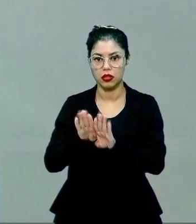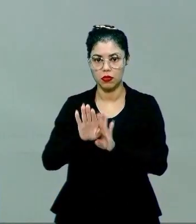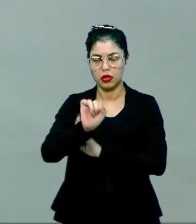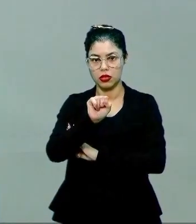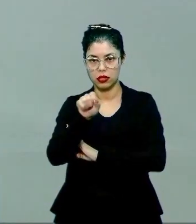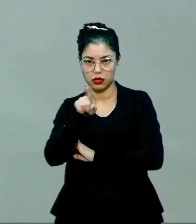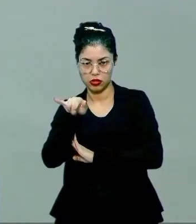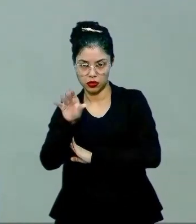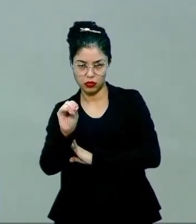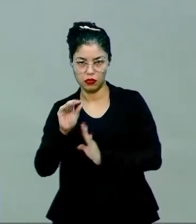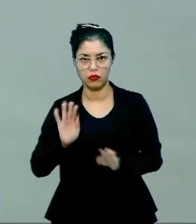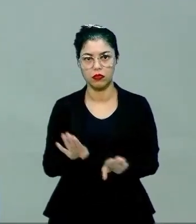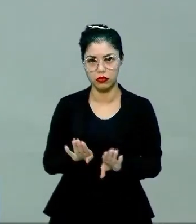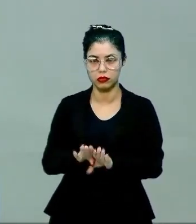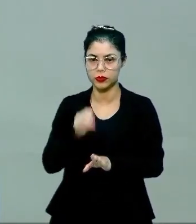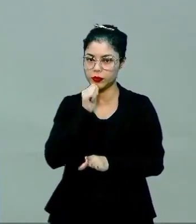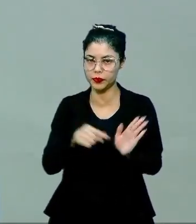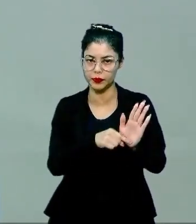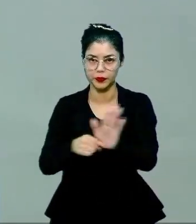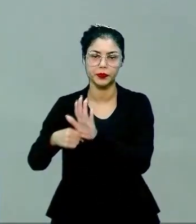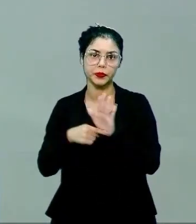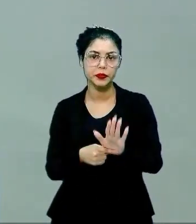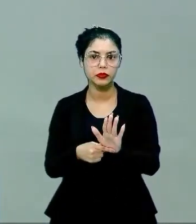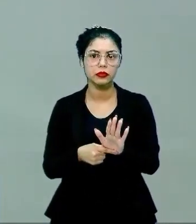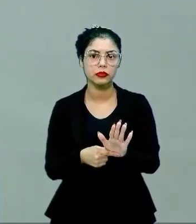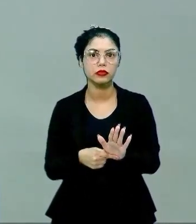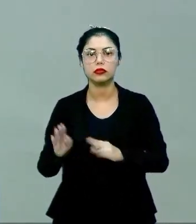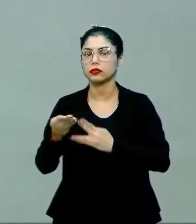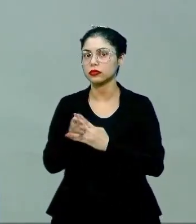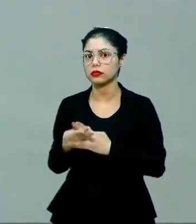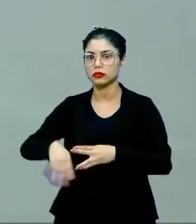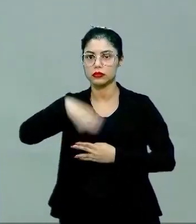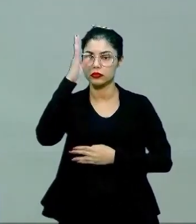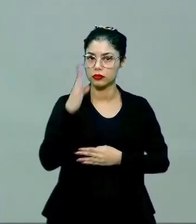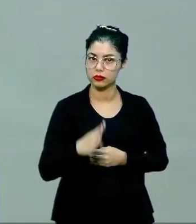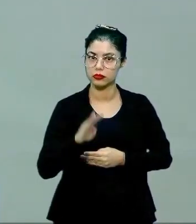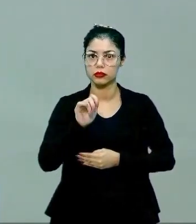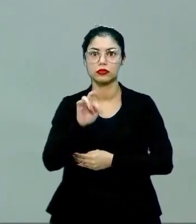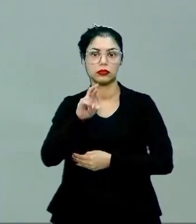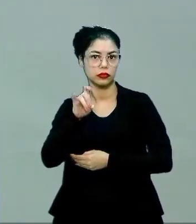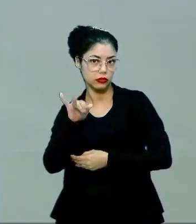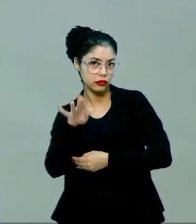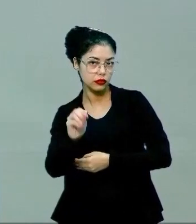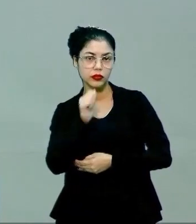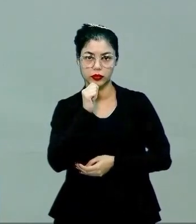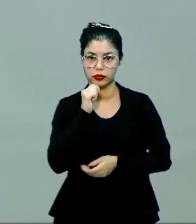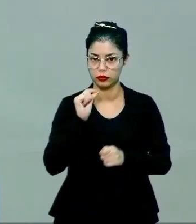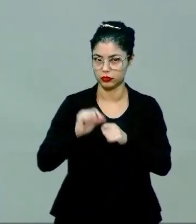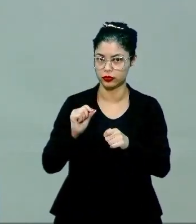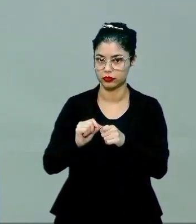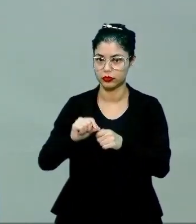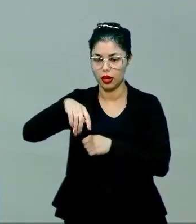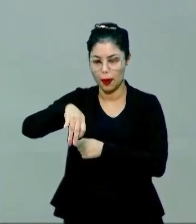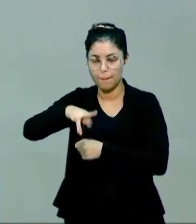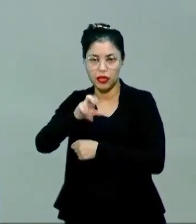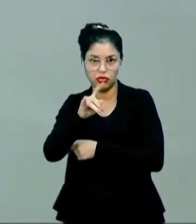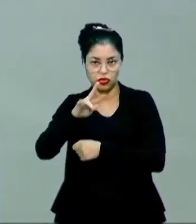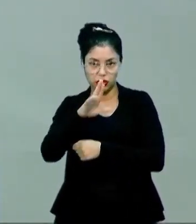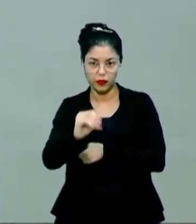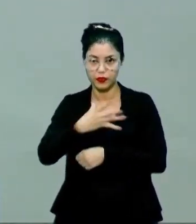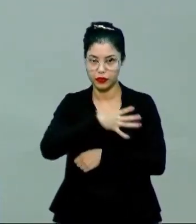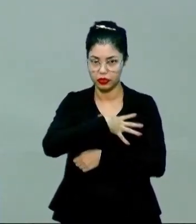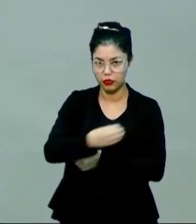Rei. Então aqui ele vai mostrar, vou falar um pouquinho sobre esse barroco brasileiro e sobre Aleijadinho. Aleijadinho, ele era mestiço, ele